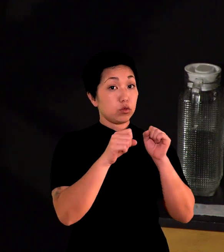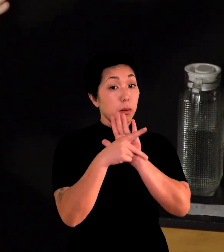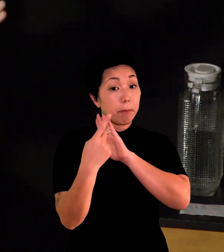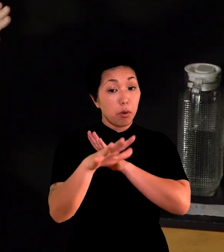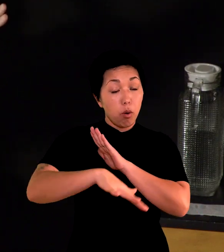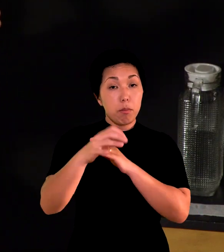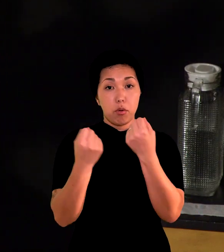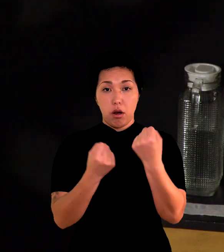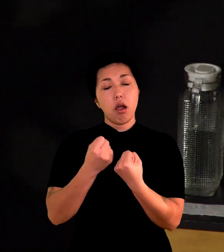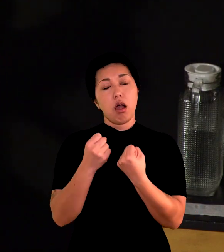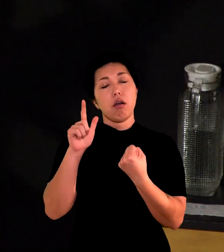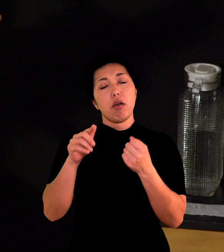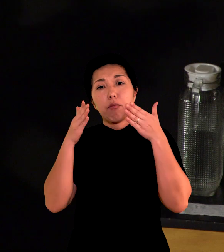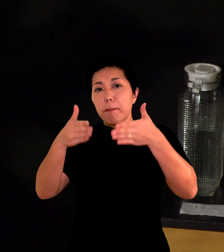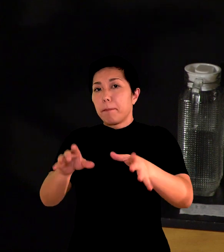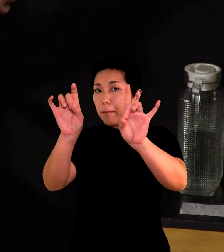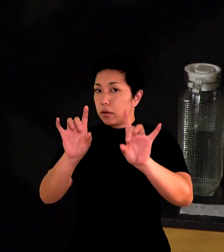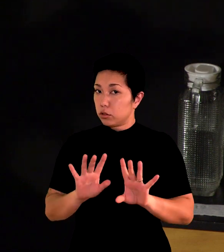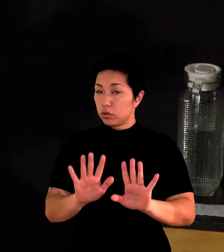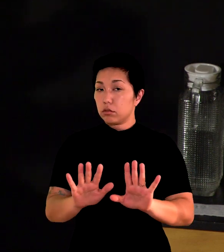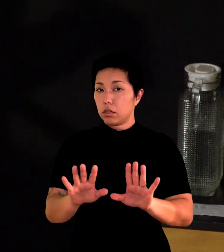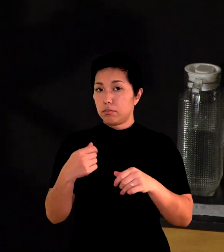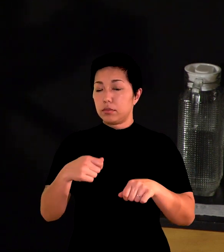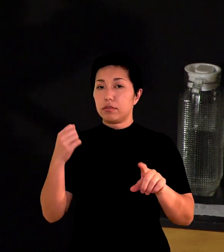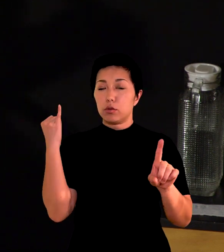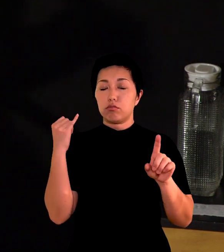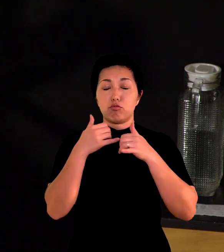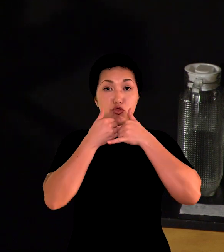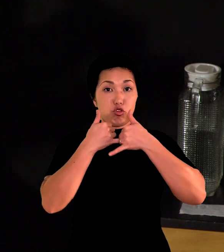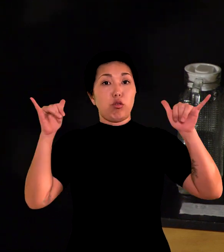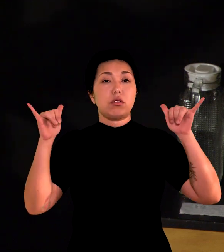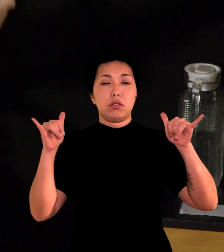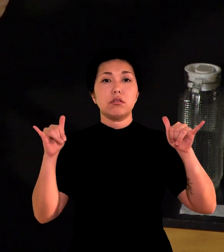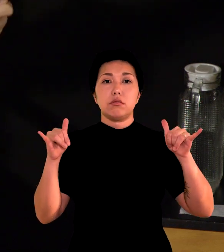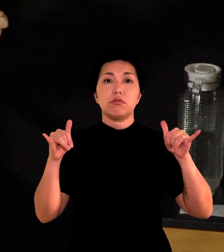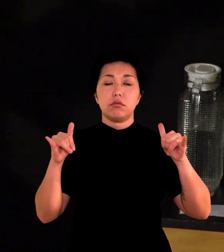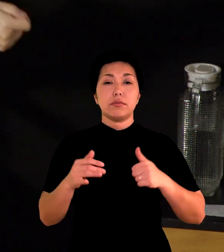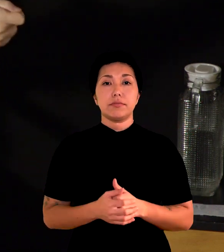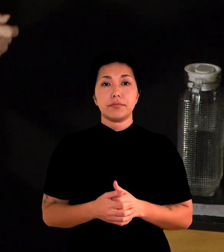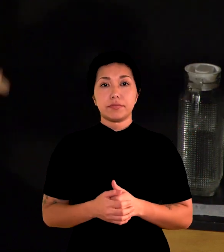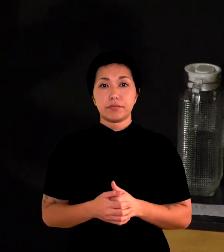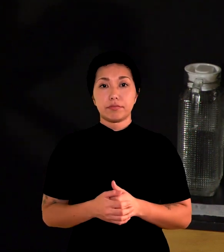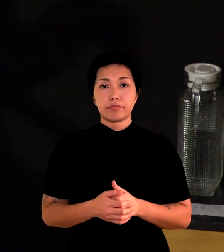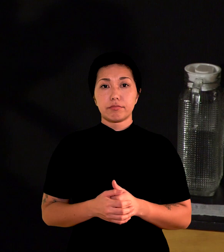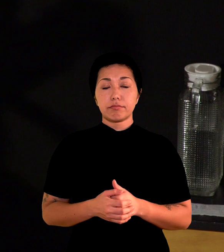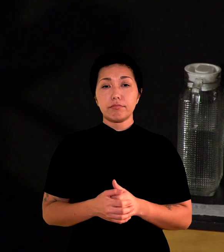no caso da indústria automobilística, acho que é bem particular a situação, tá certo? Precisaria ter um choque